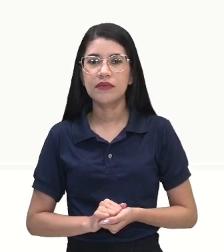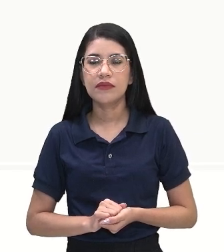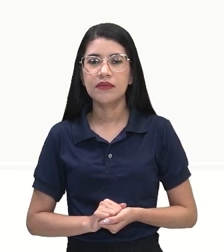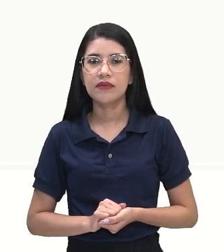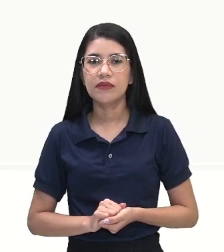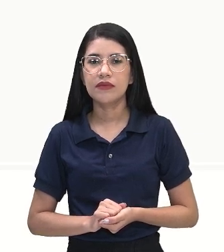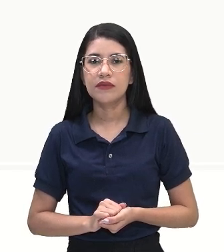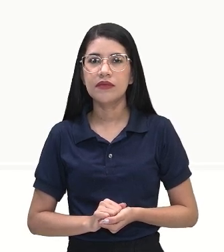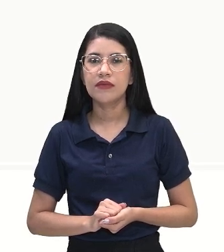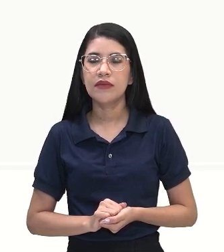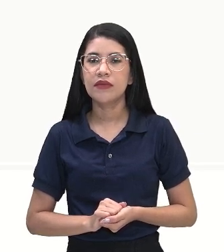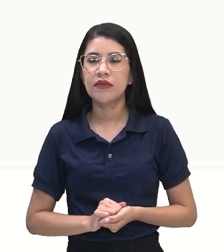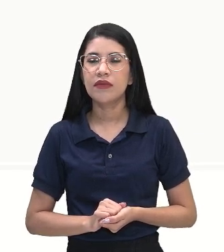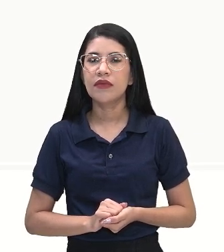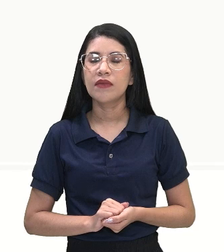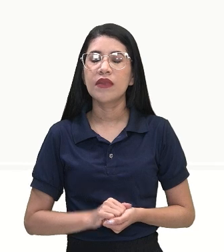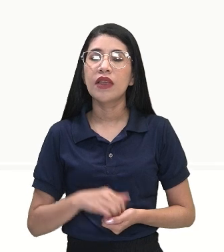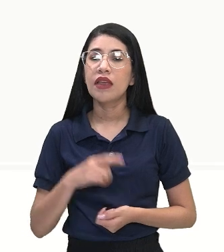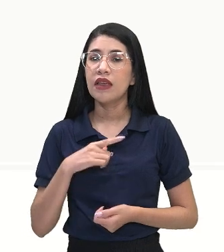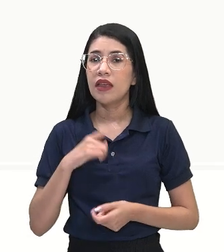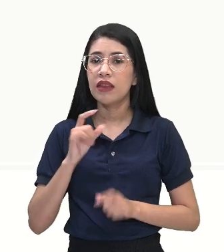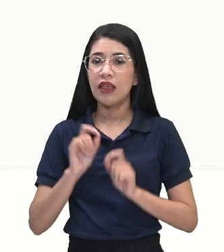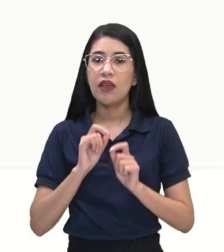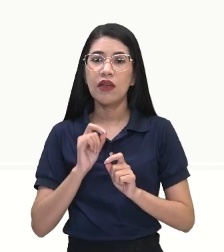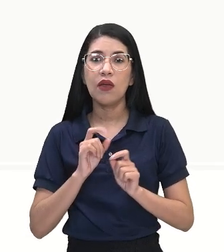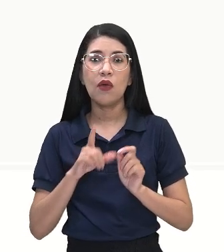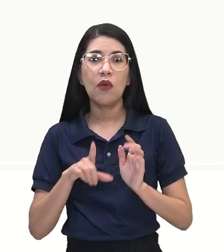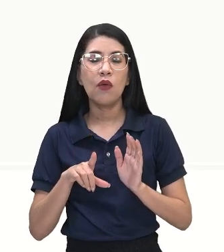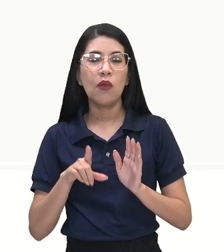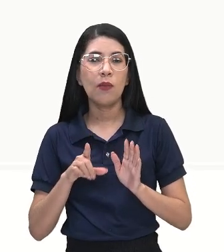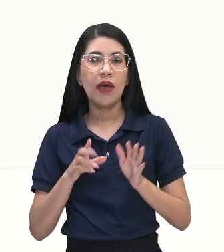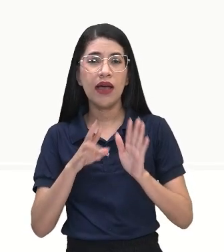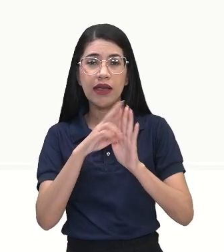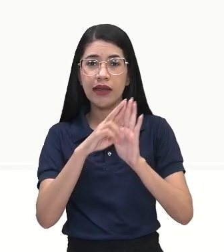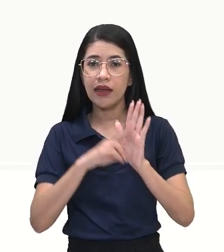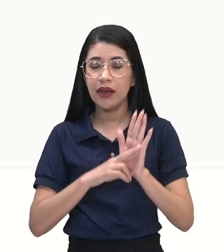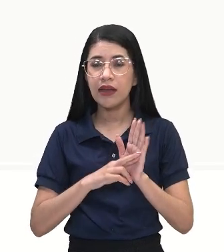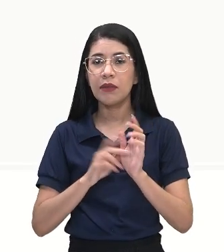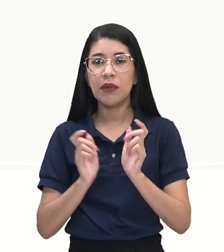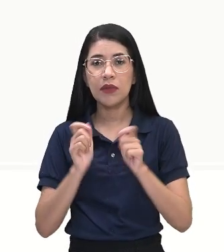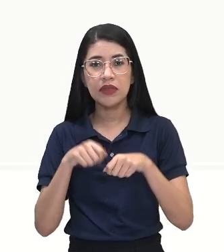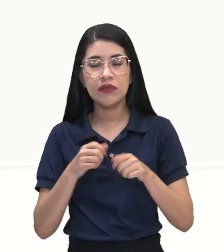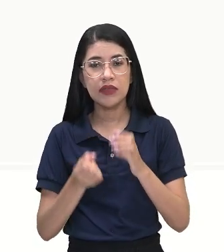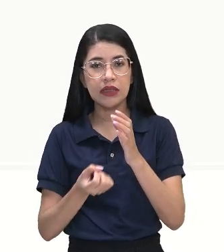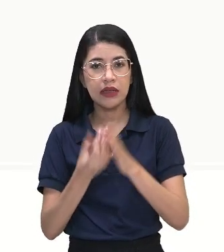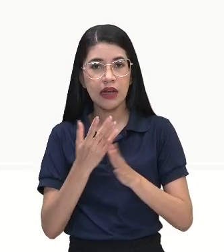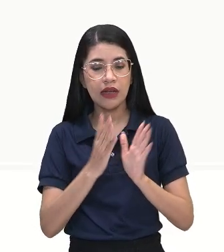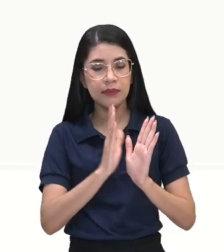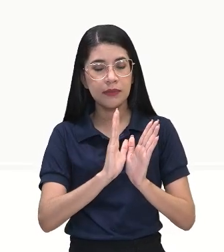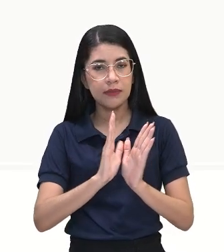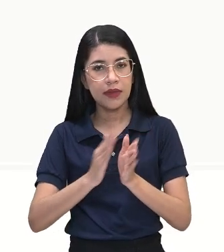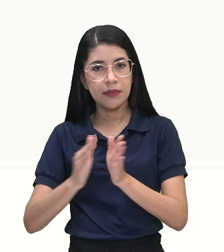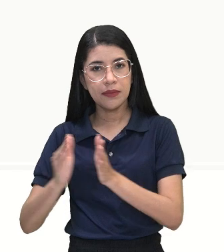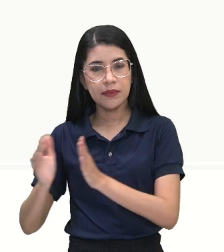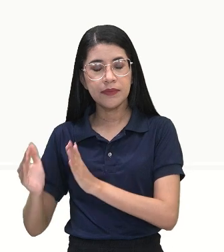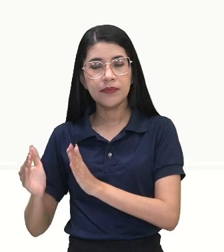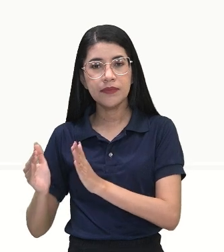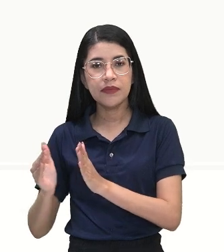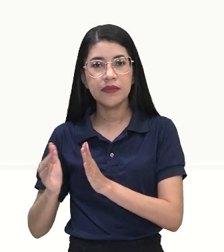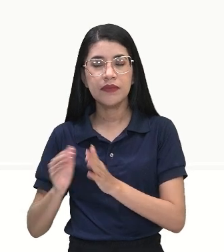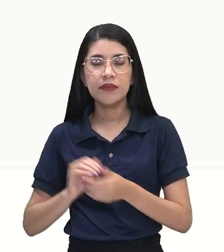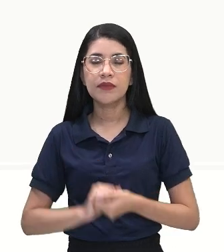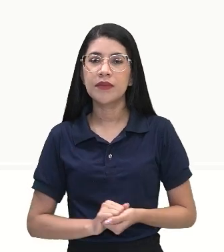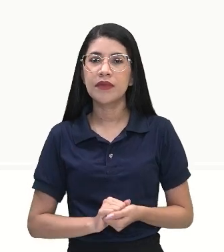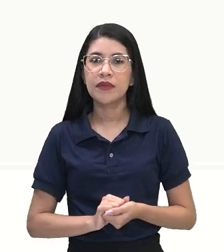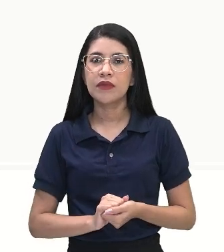que geralmente possui uma lei de formação, tá? Então, essa lei de formação é uma